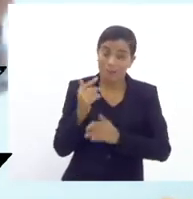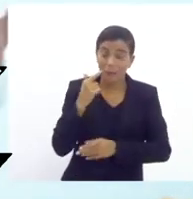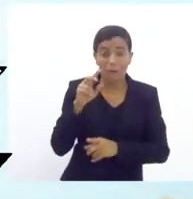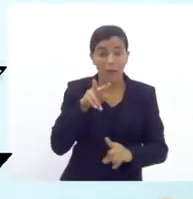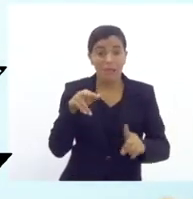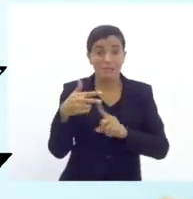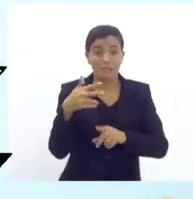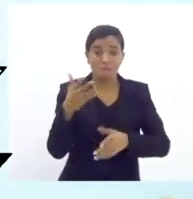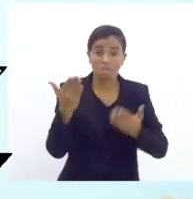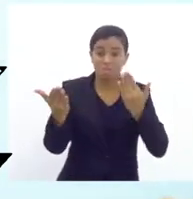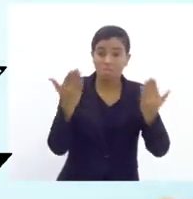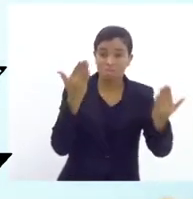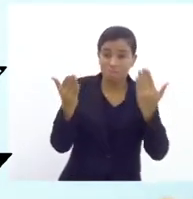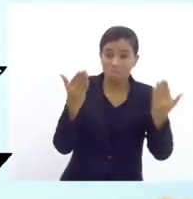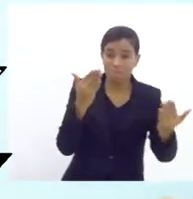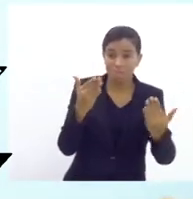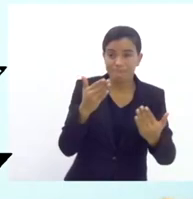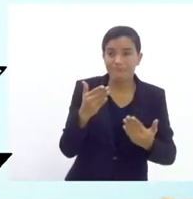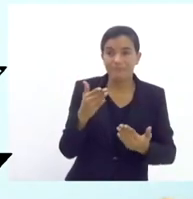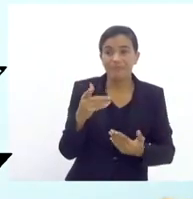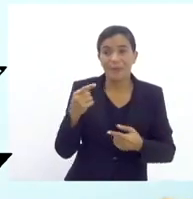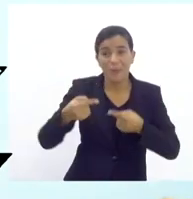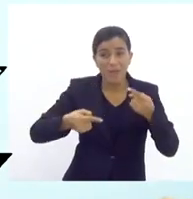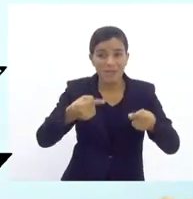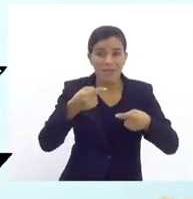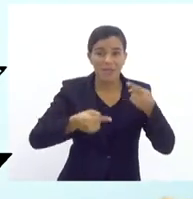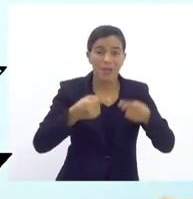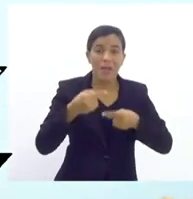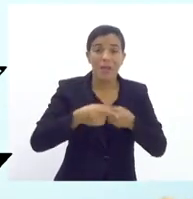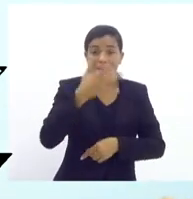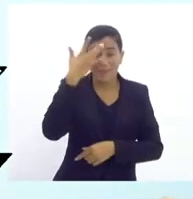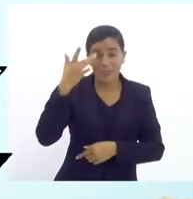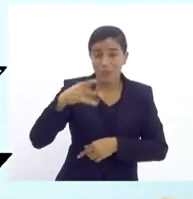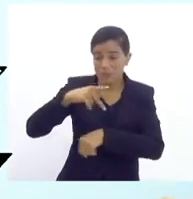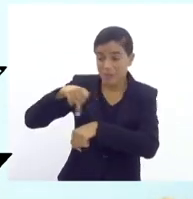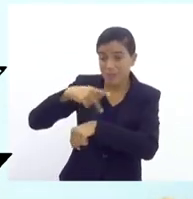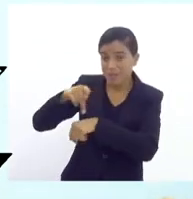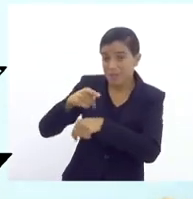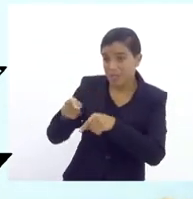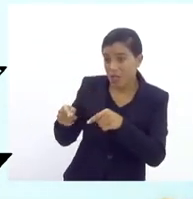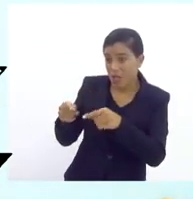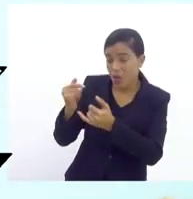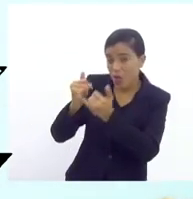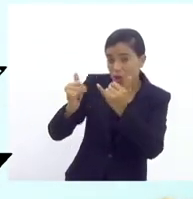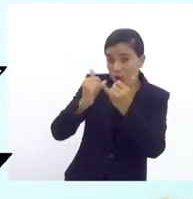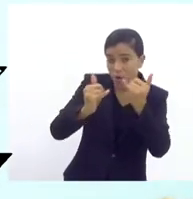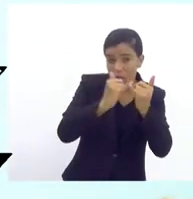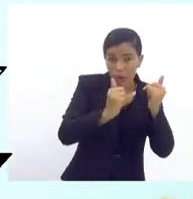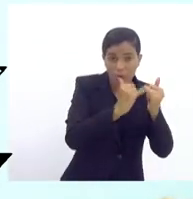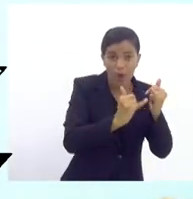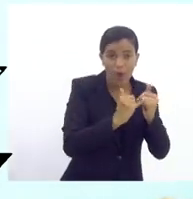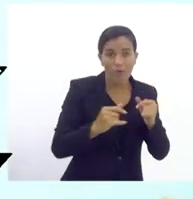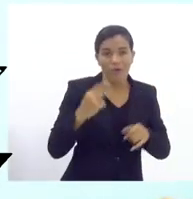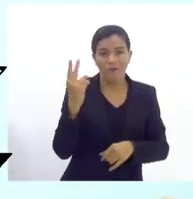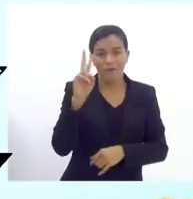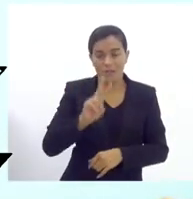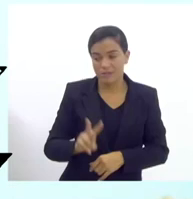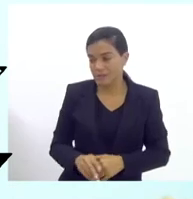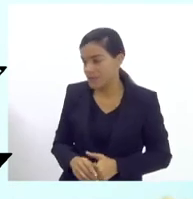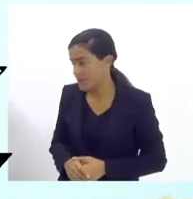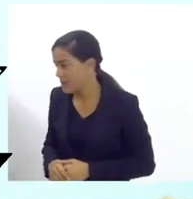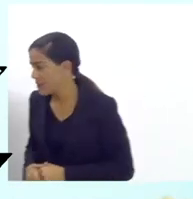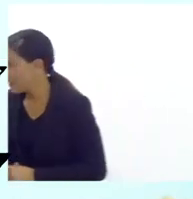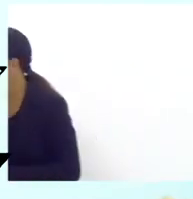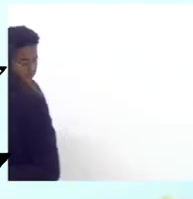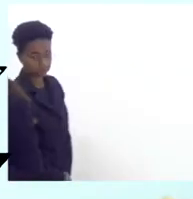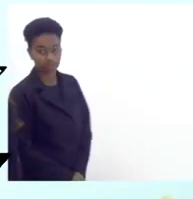é por isso que tem tantas pessoas aqui hoje outros países que compartilham cifras semelhantes com a Venezuela em termos de